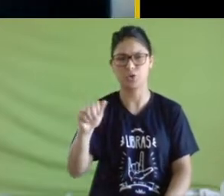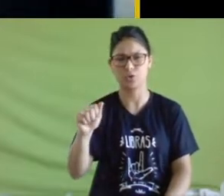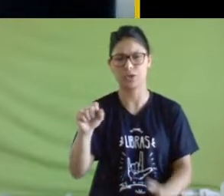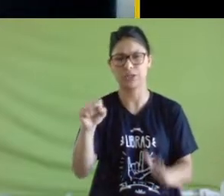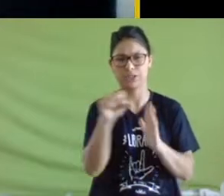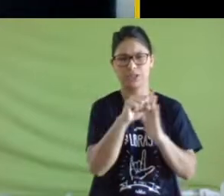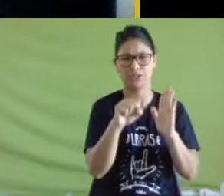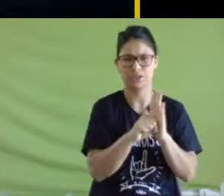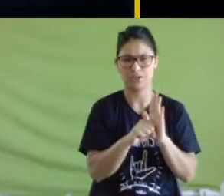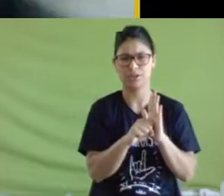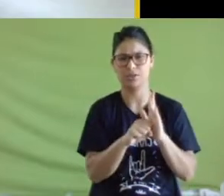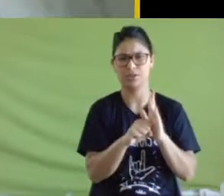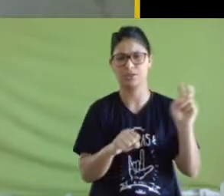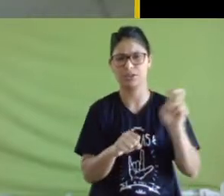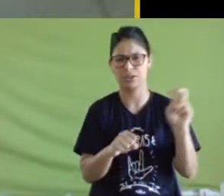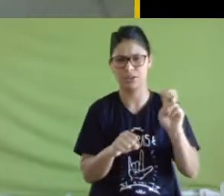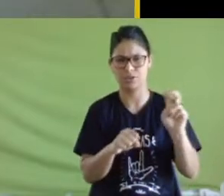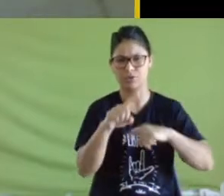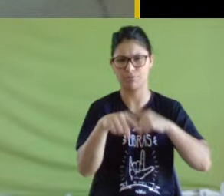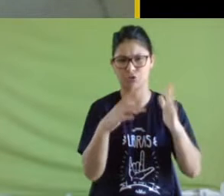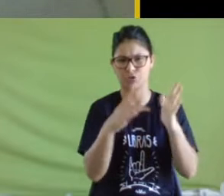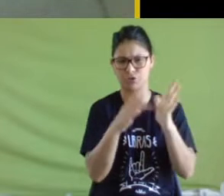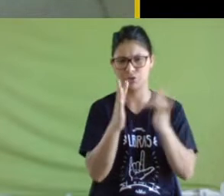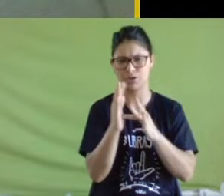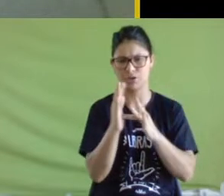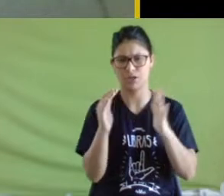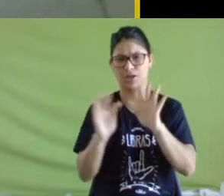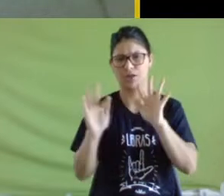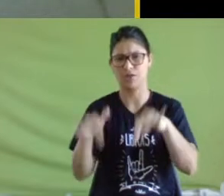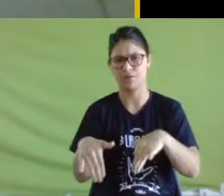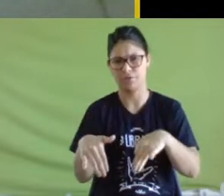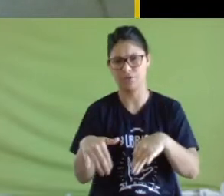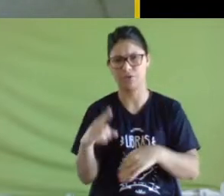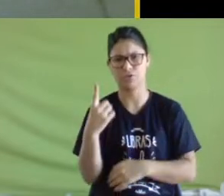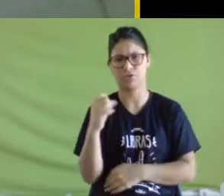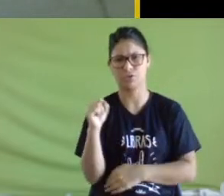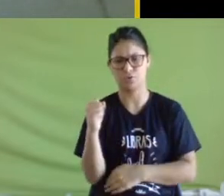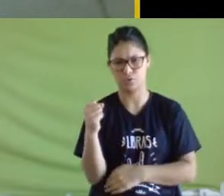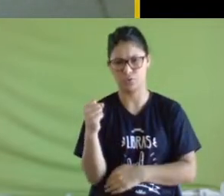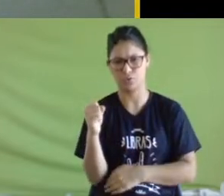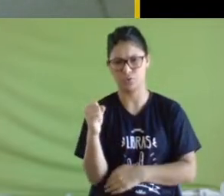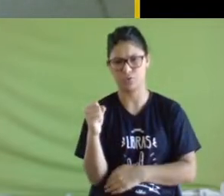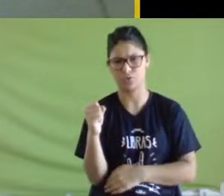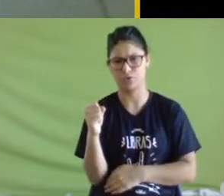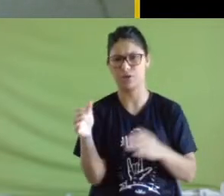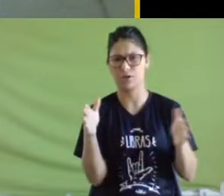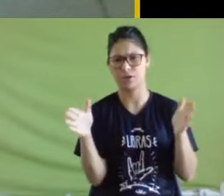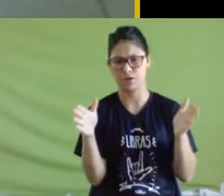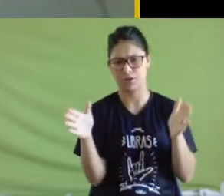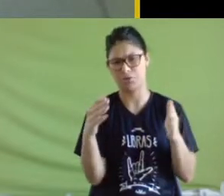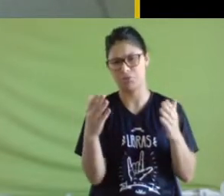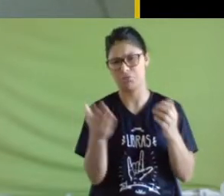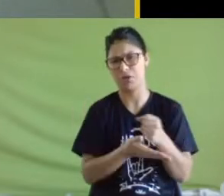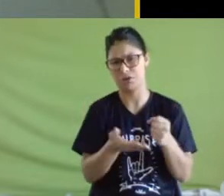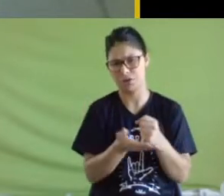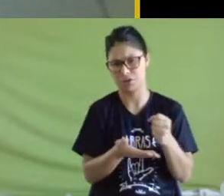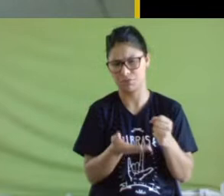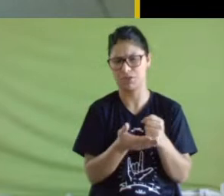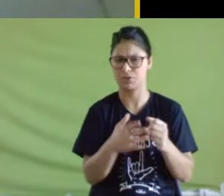século V a.C. até fins do século XVIII, né, basicamente essa duração da instituição